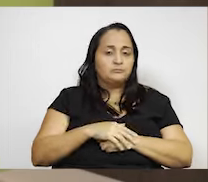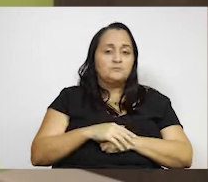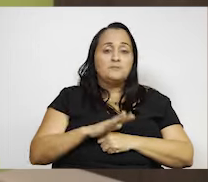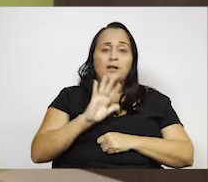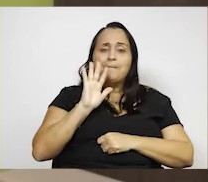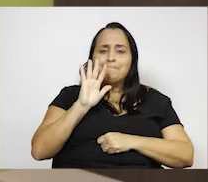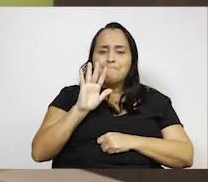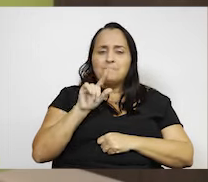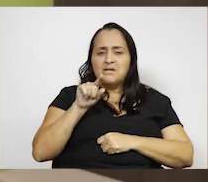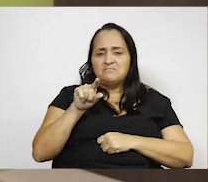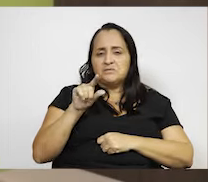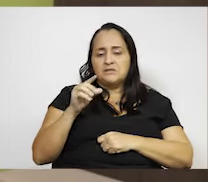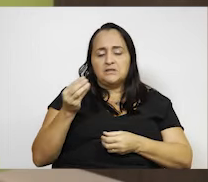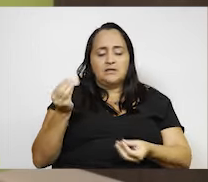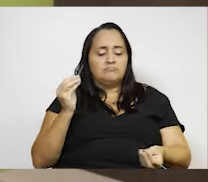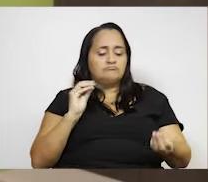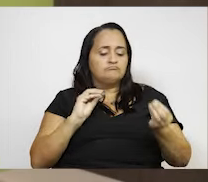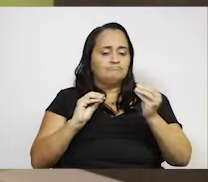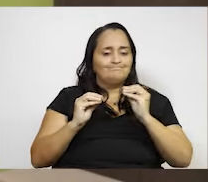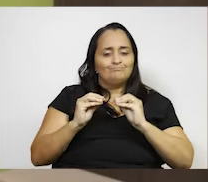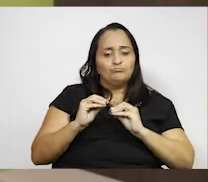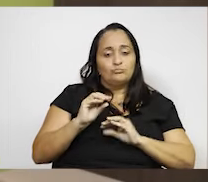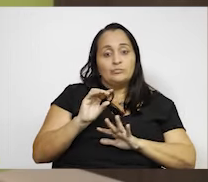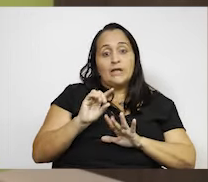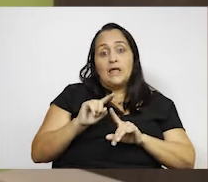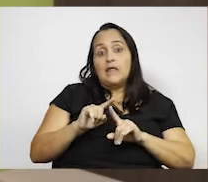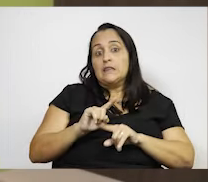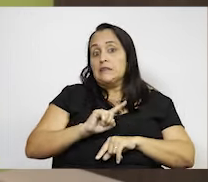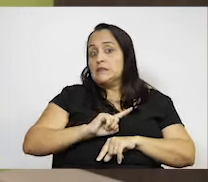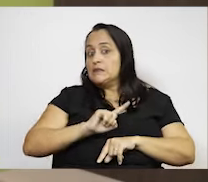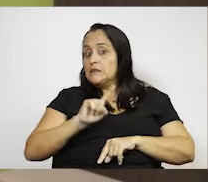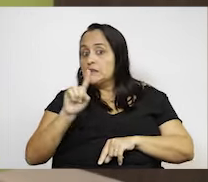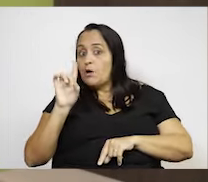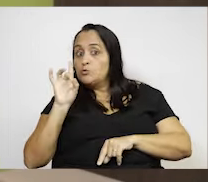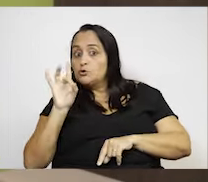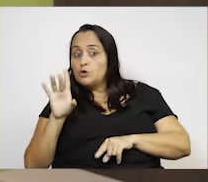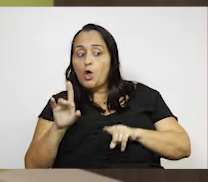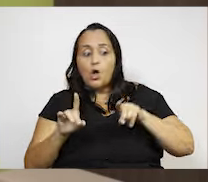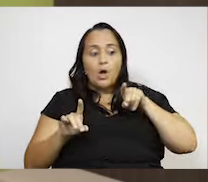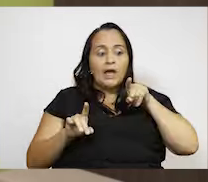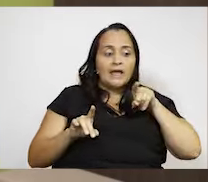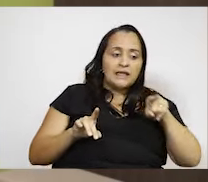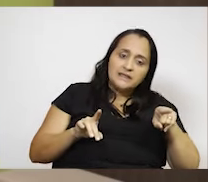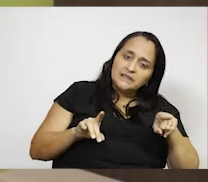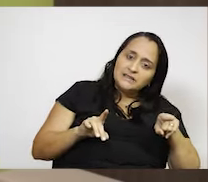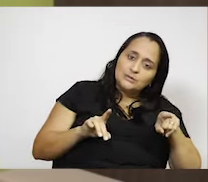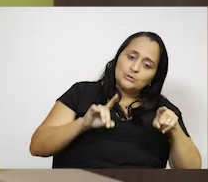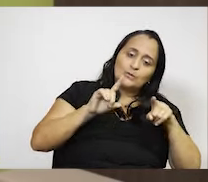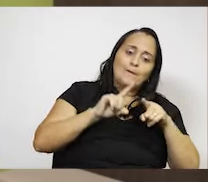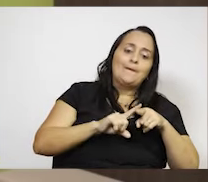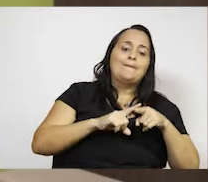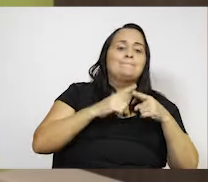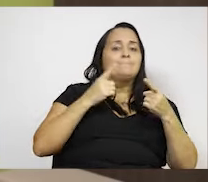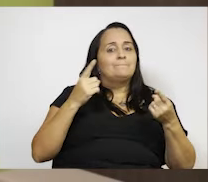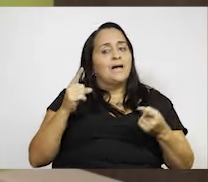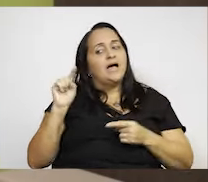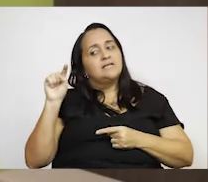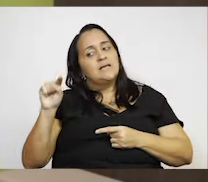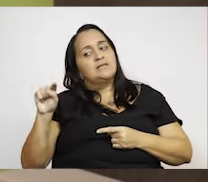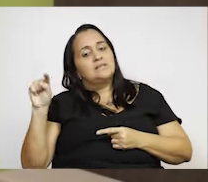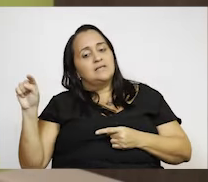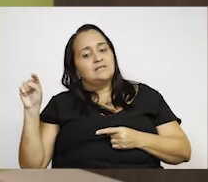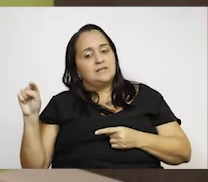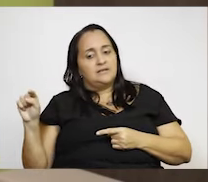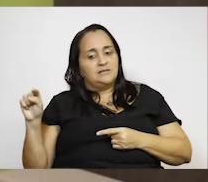quer comentar lindamente, você fala, não só isso, mas também tem esse